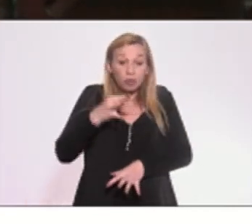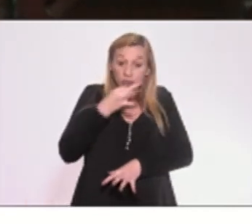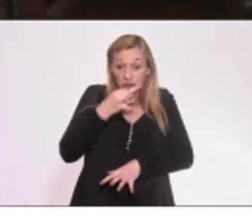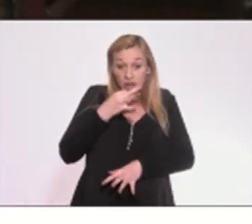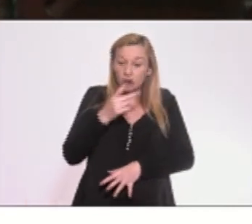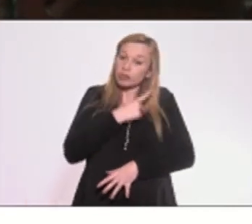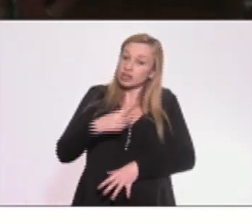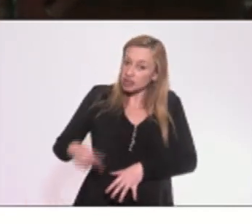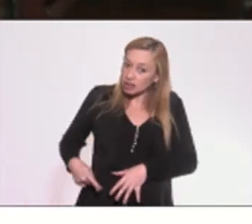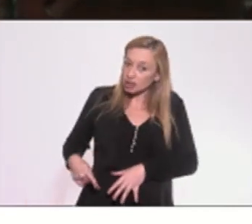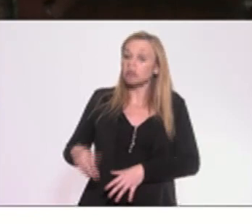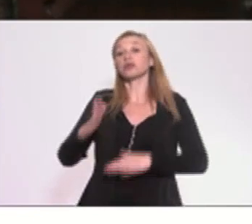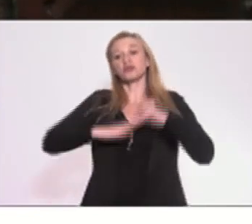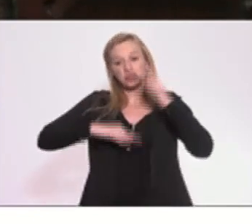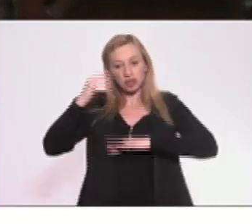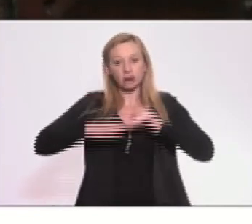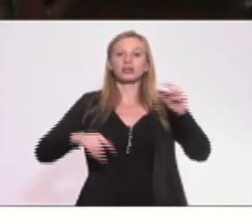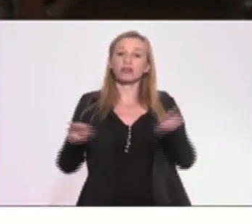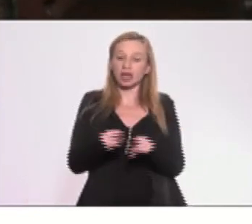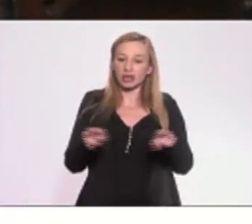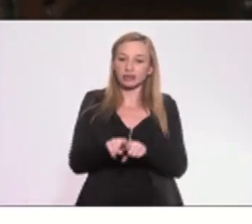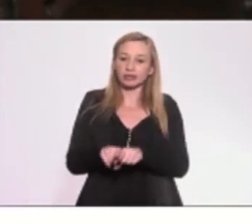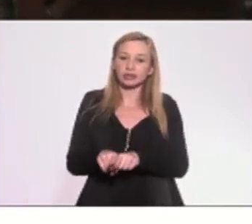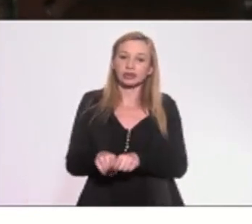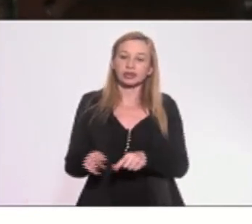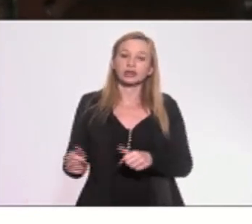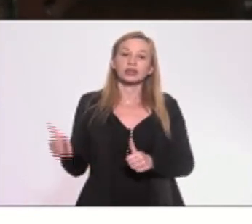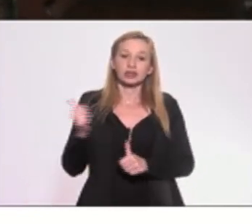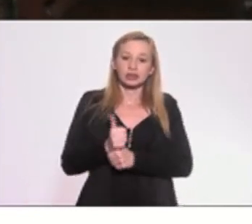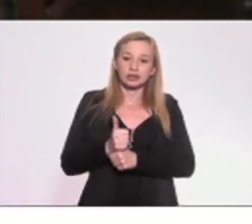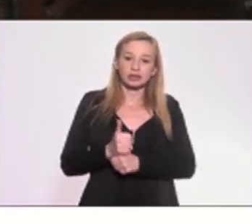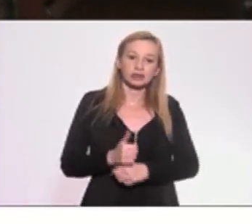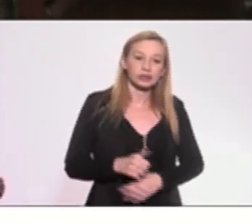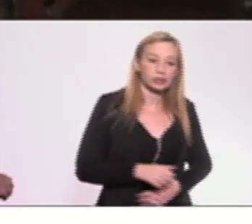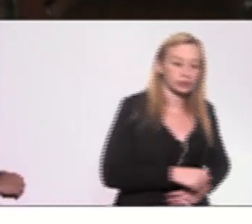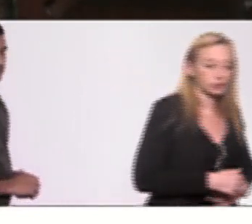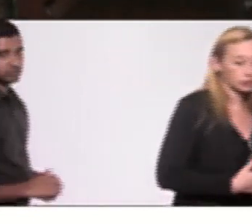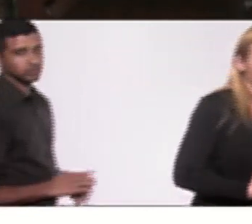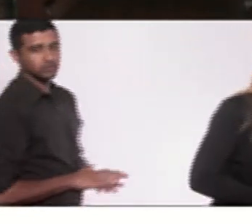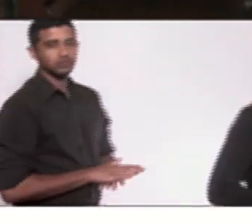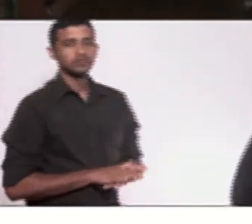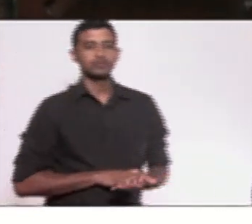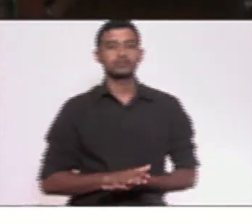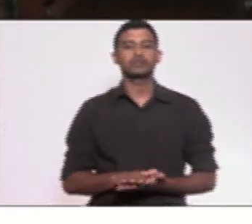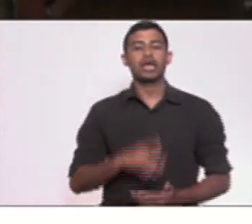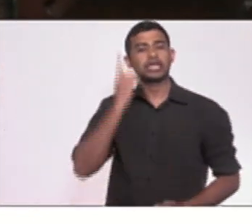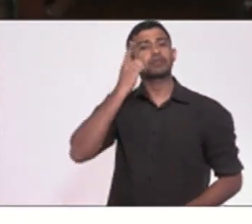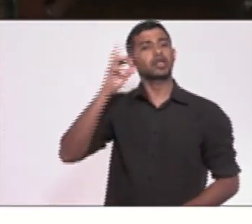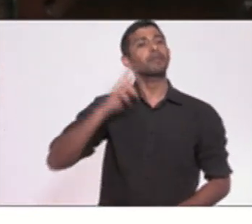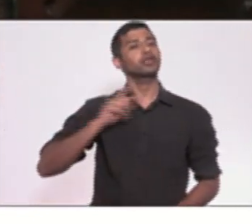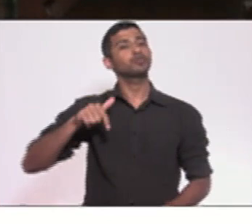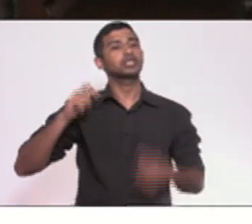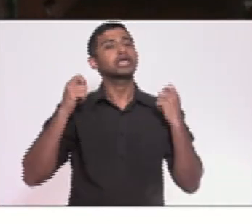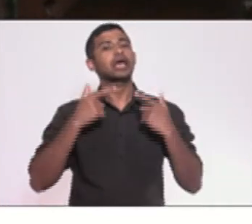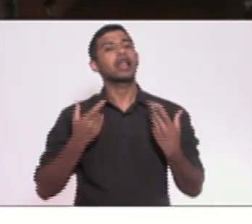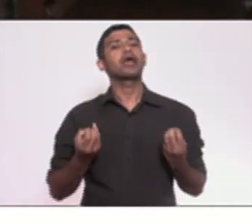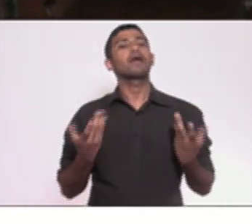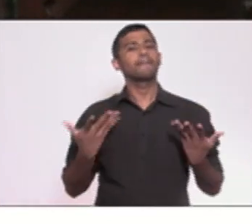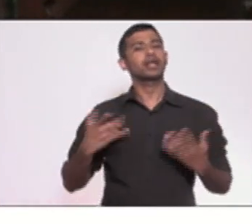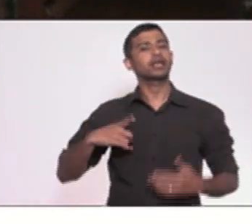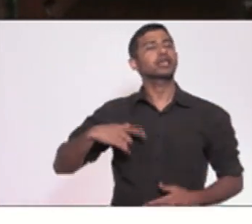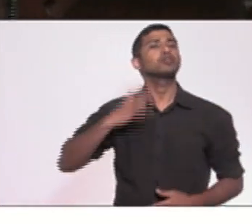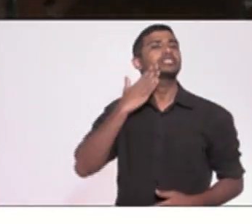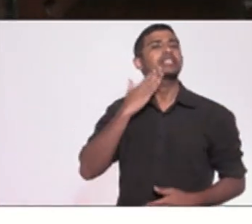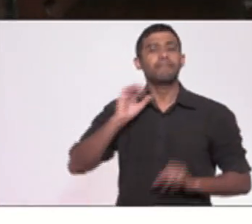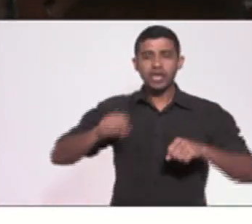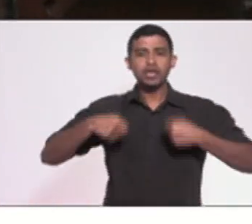e profissional que eu sugeriria, que o deputado nem questione ser empossado nessa casa, para que ele tenha uma ampla